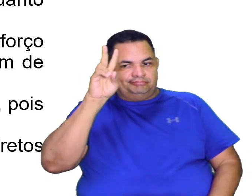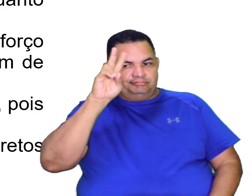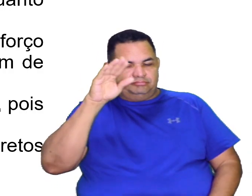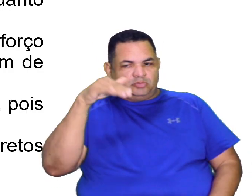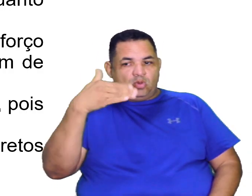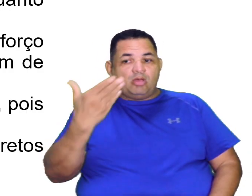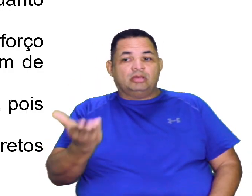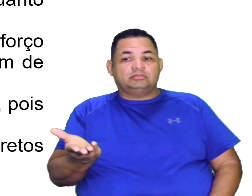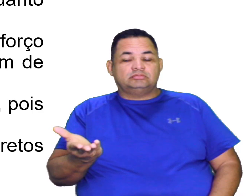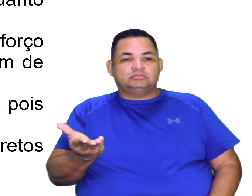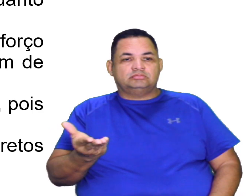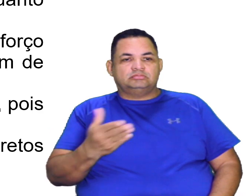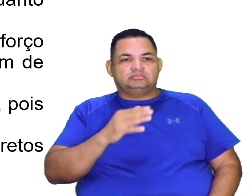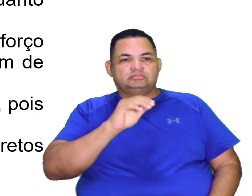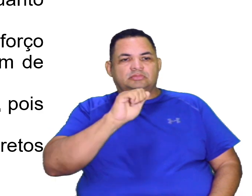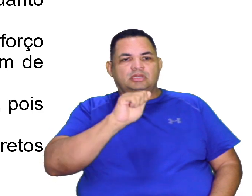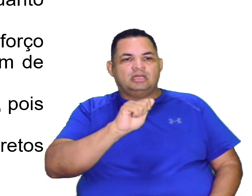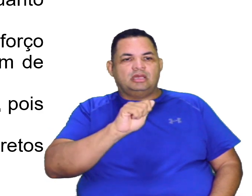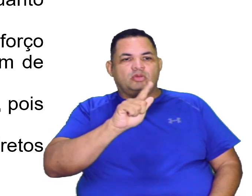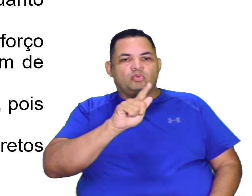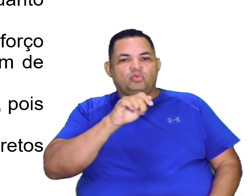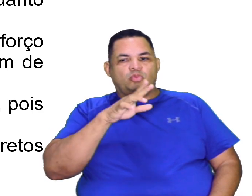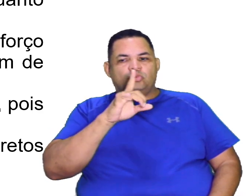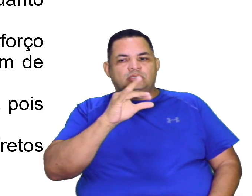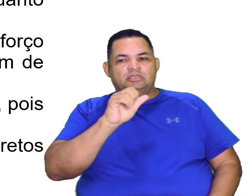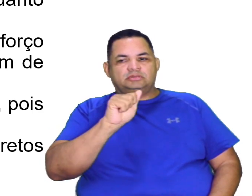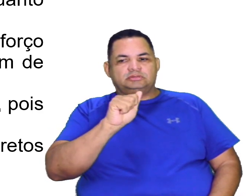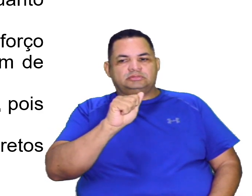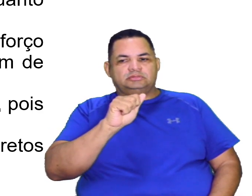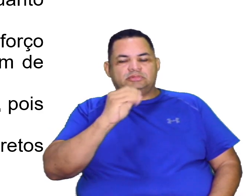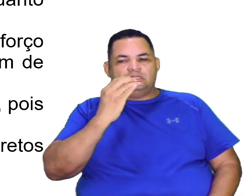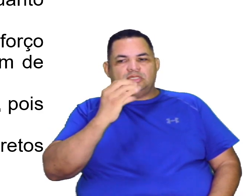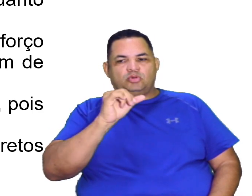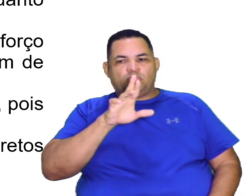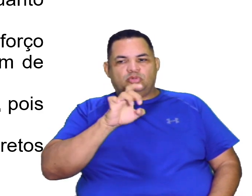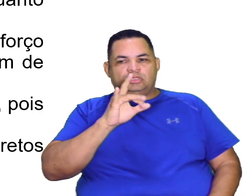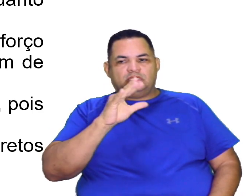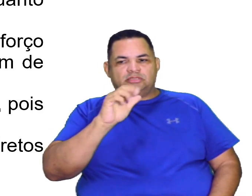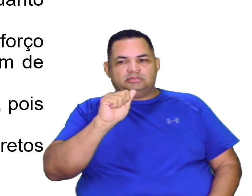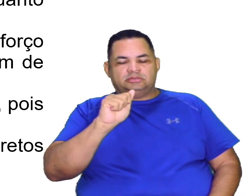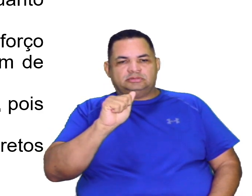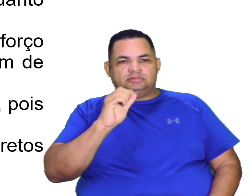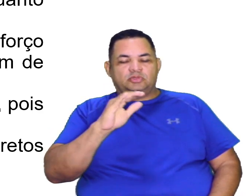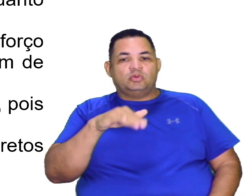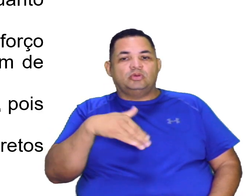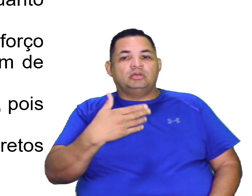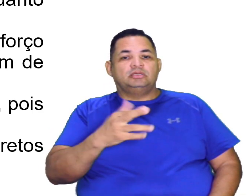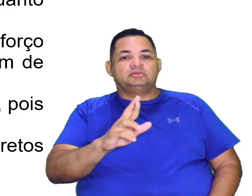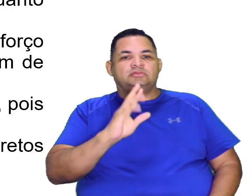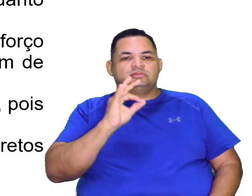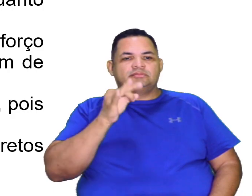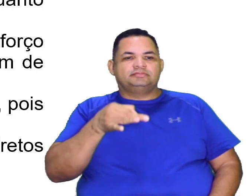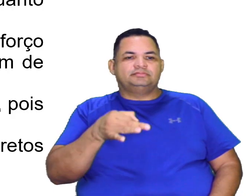tipos? Agudas e crônicas. E aí, qual que seria a resposta correta, então?